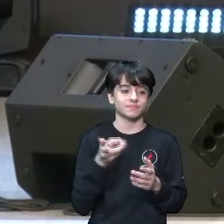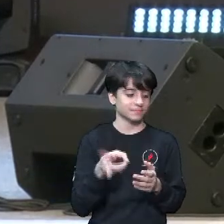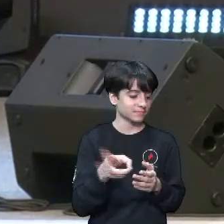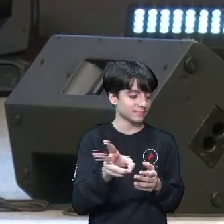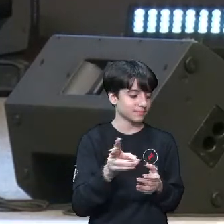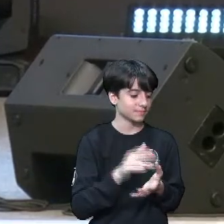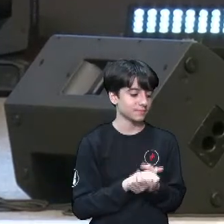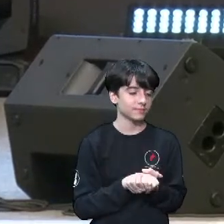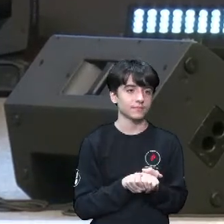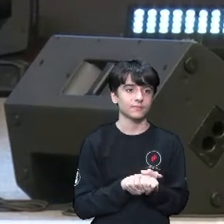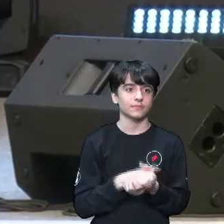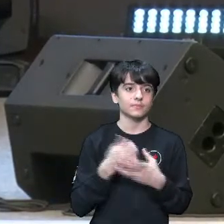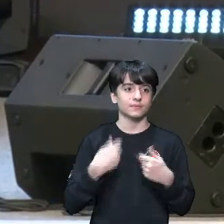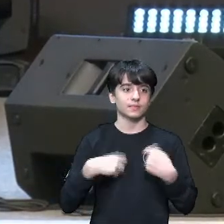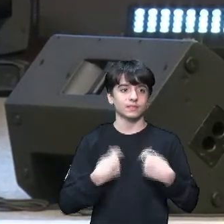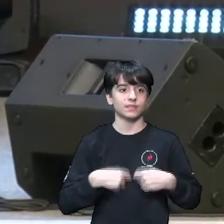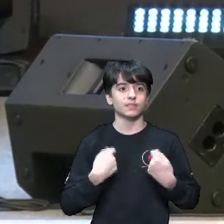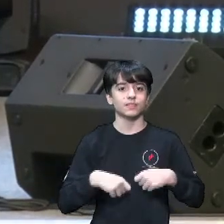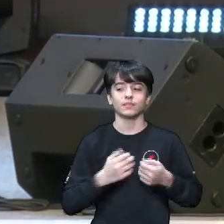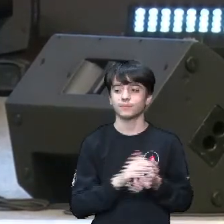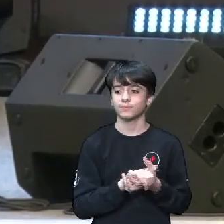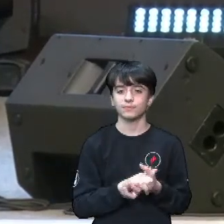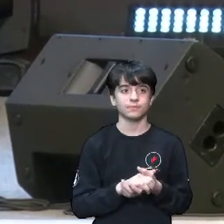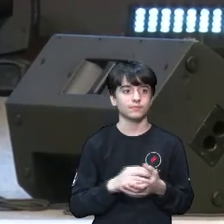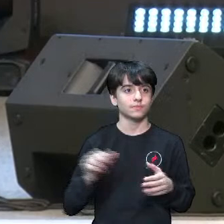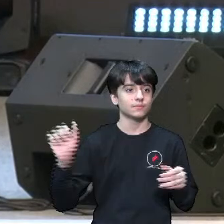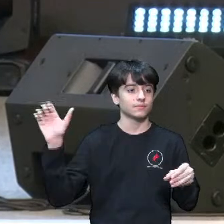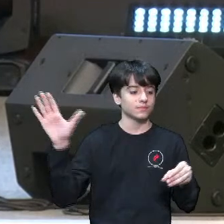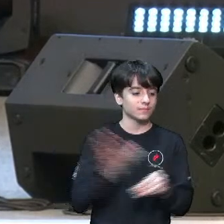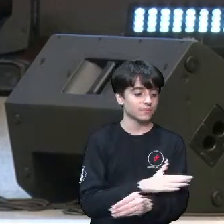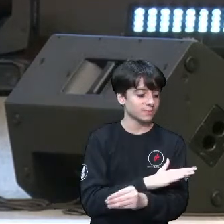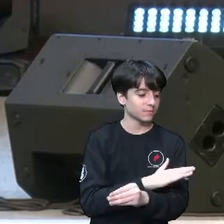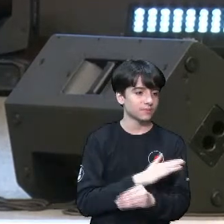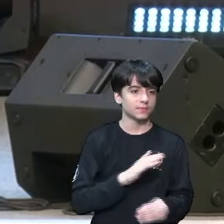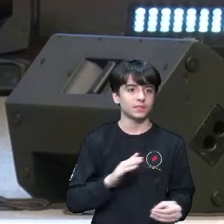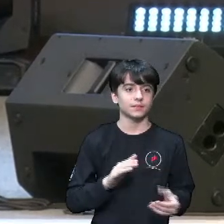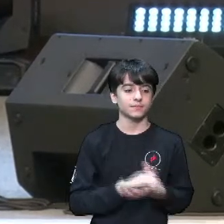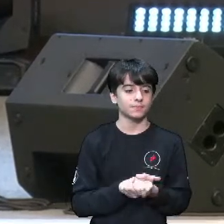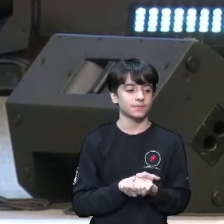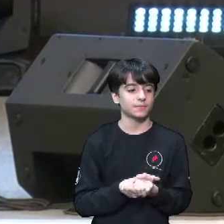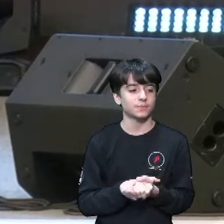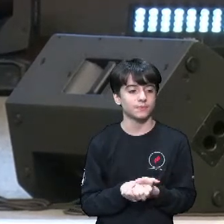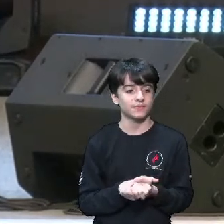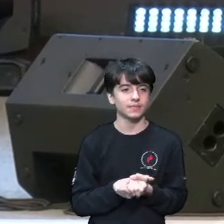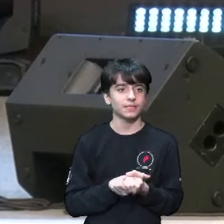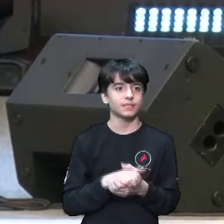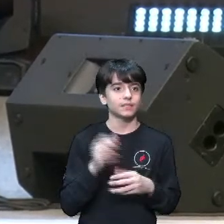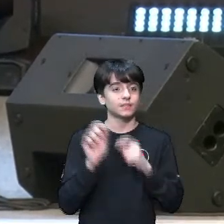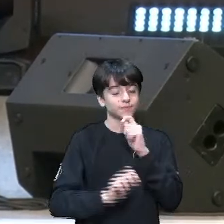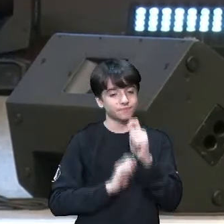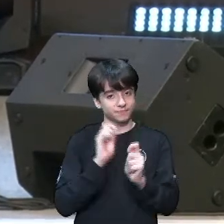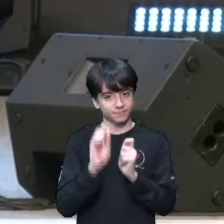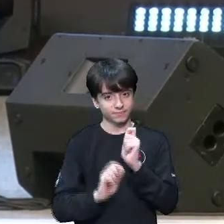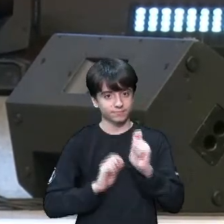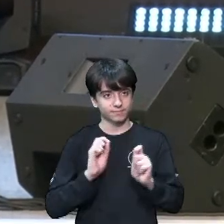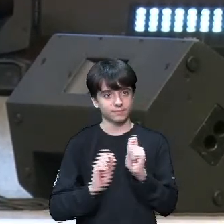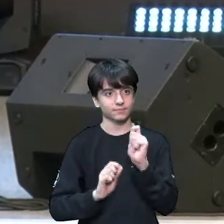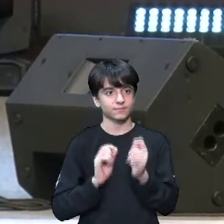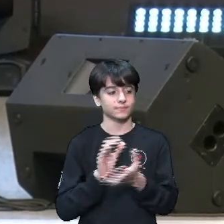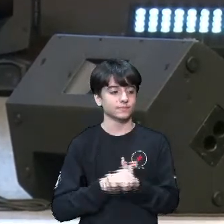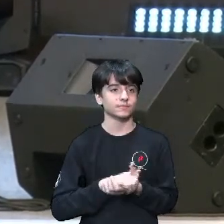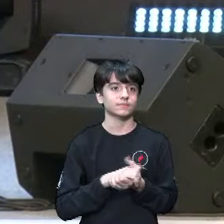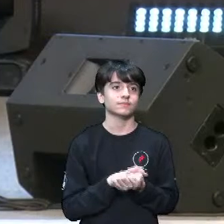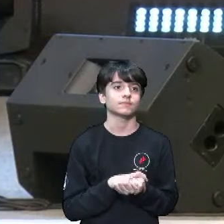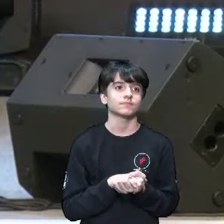coisas, abundeis em todo bom trabalho. Conforme está escrito, ele espalhou, deu aos pobres e a